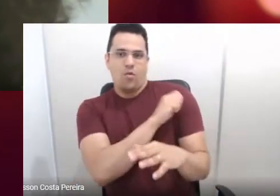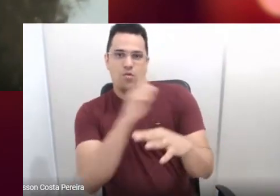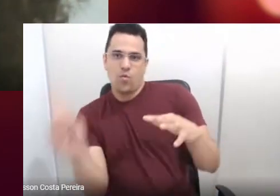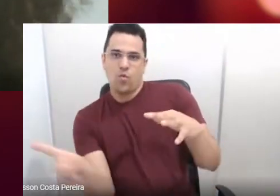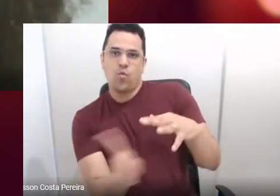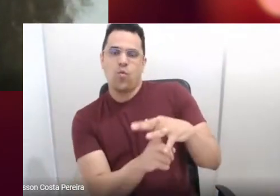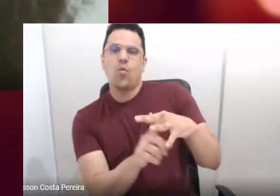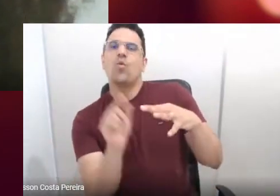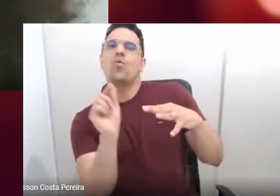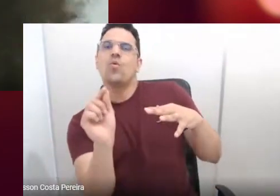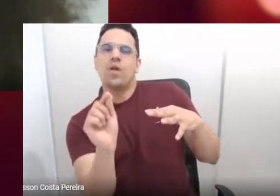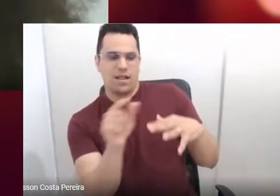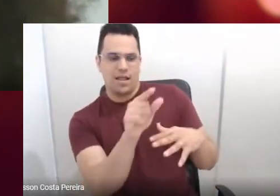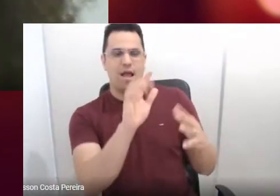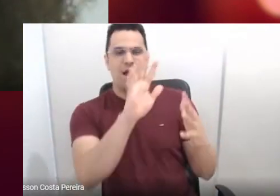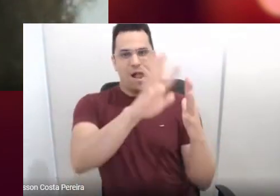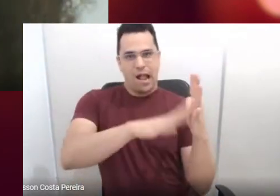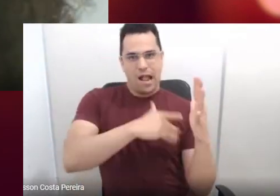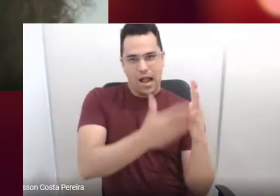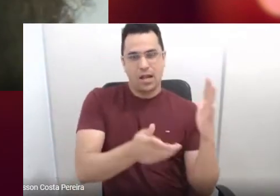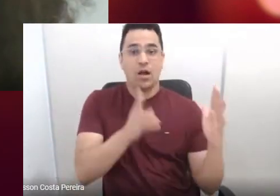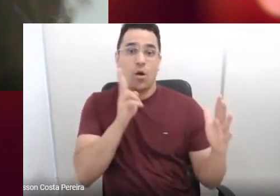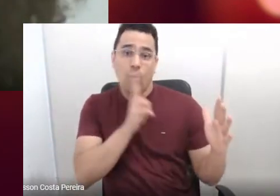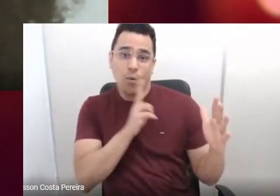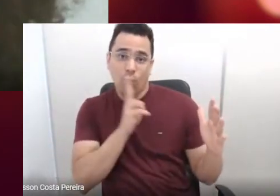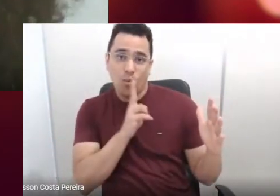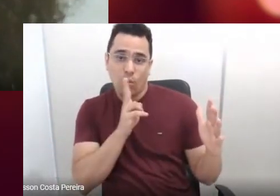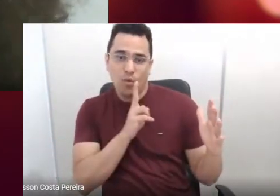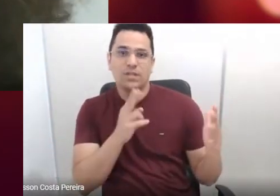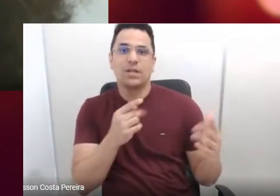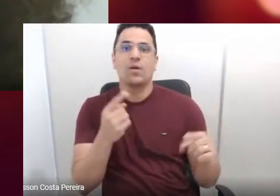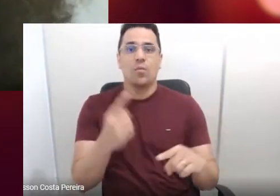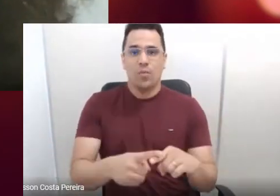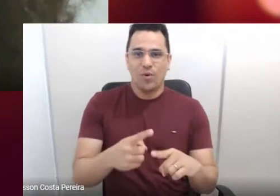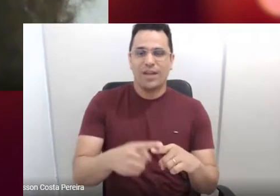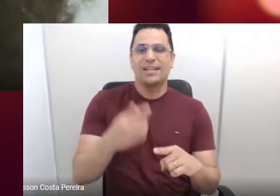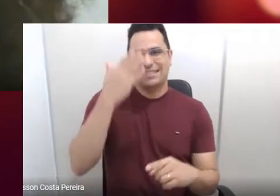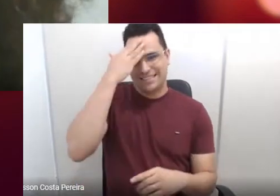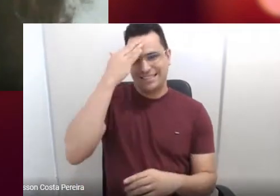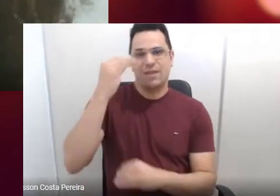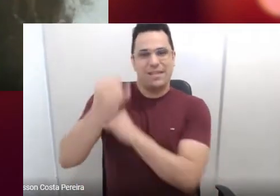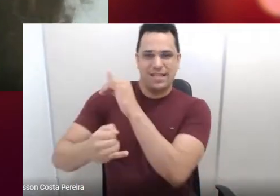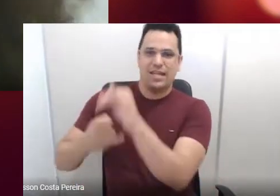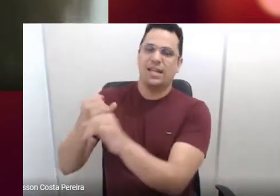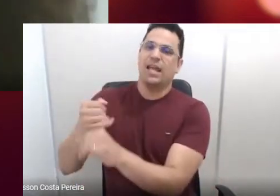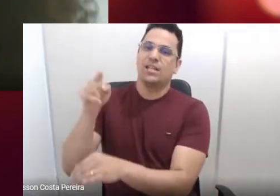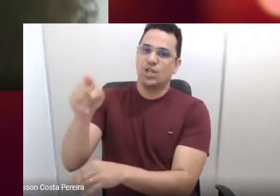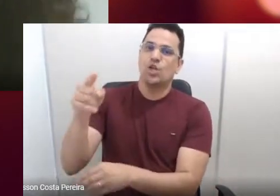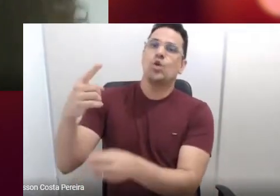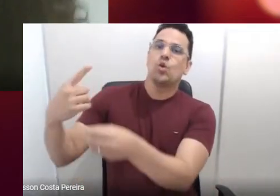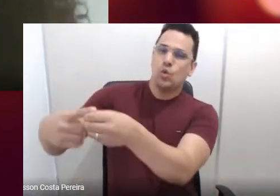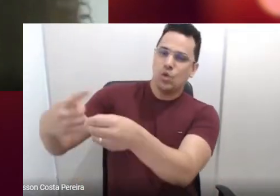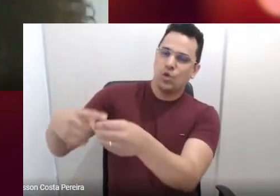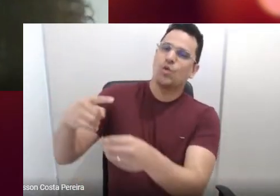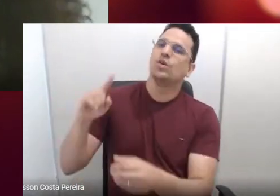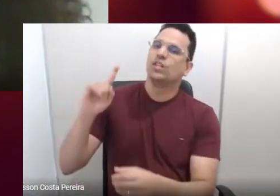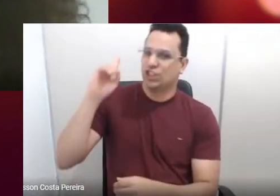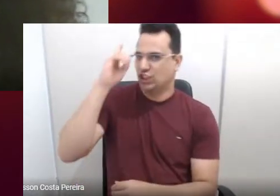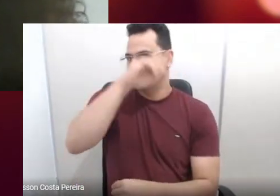dos discentes ao calendário emergencial diante da realidade digital do interior no estado do